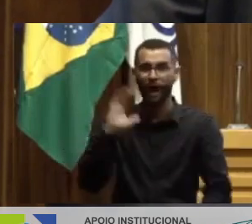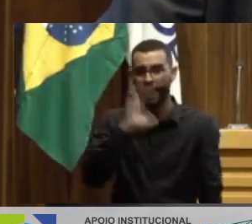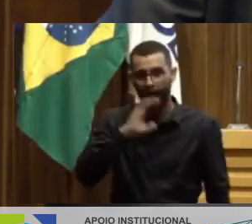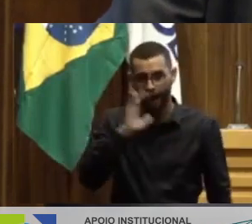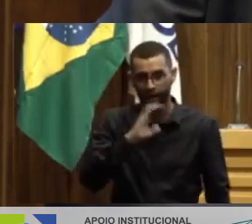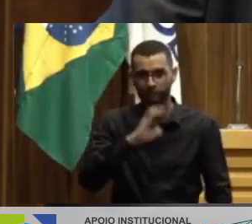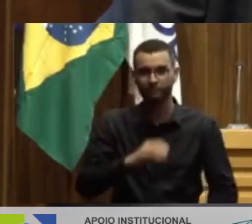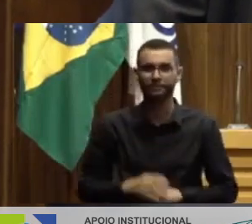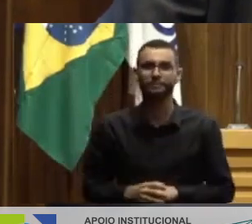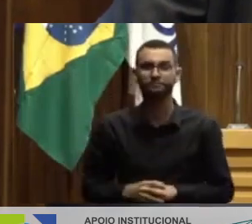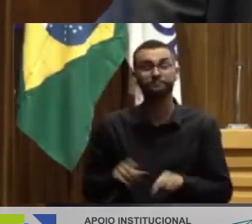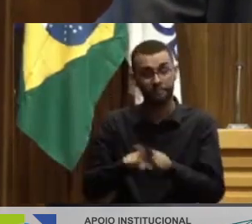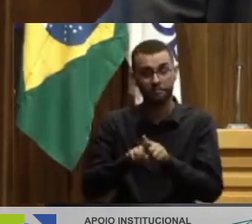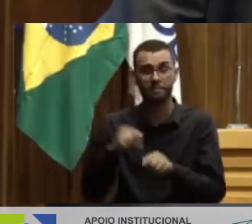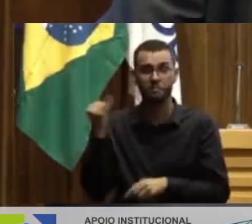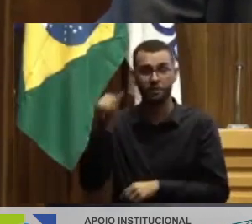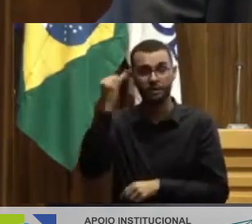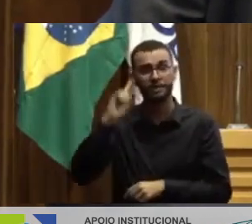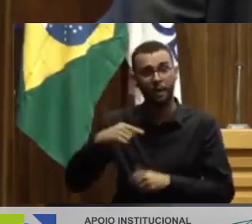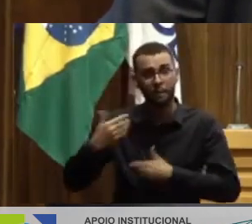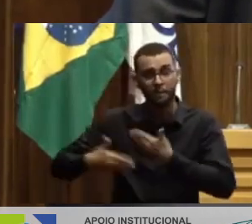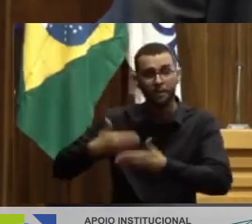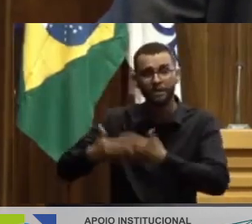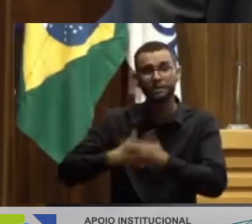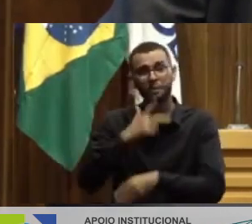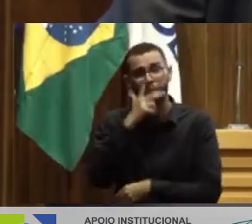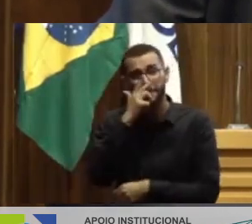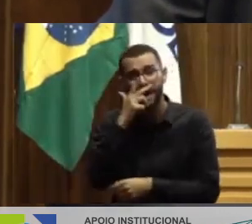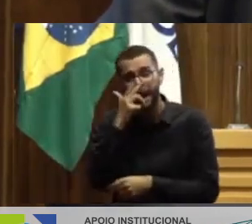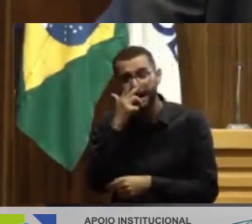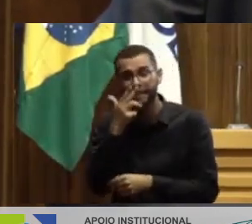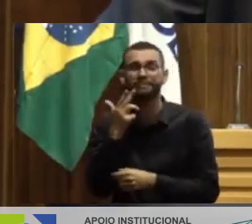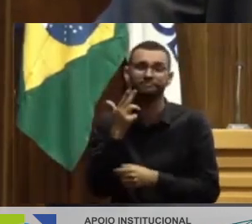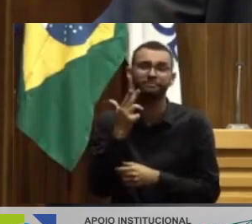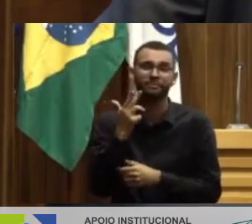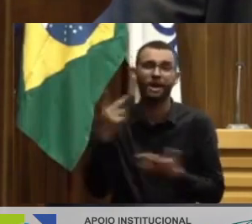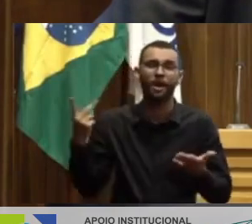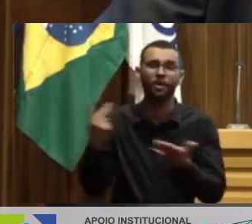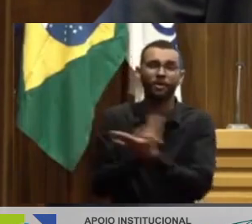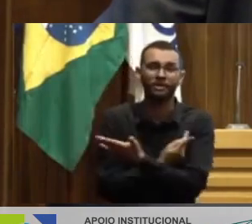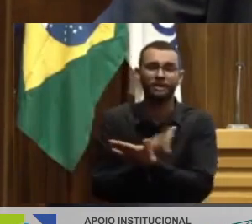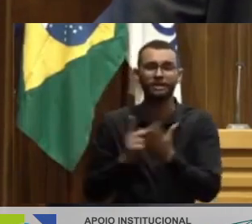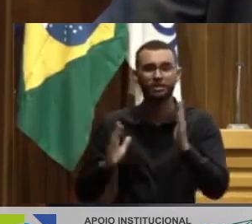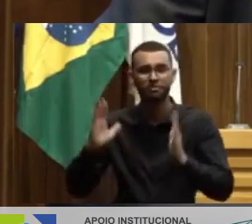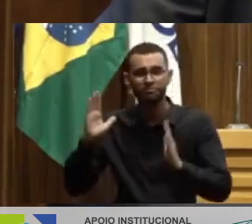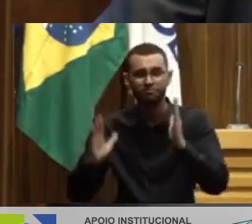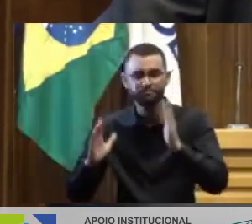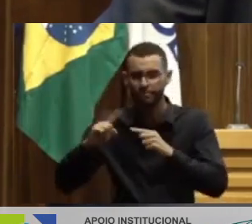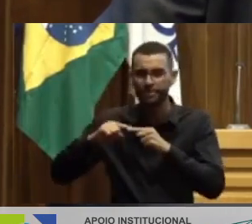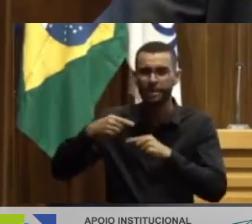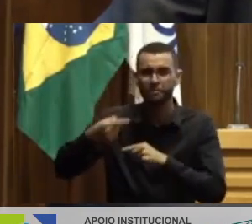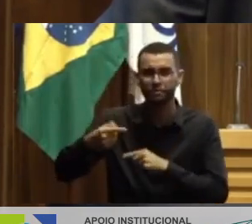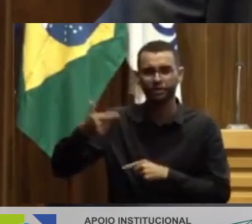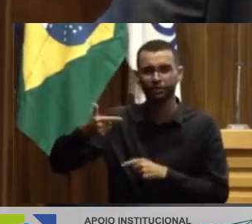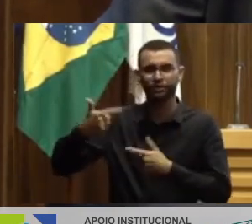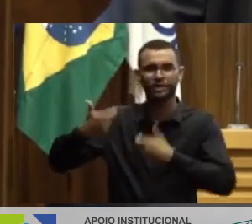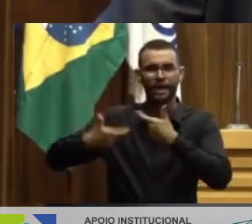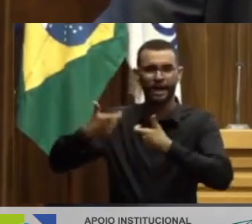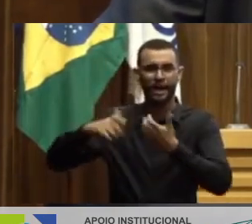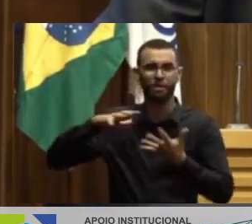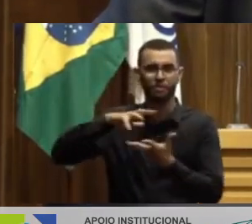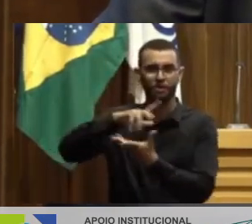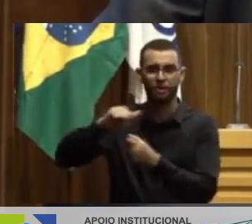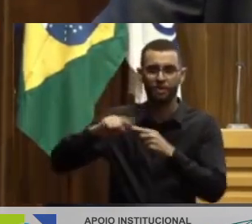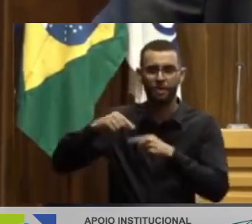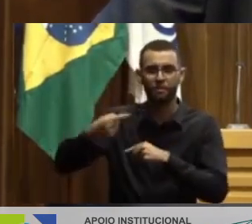um processo semelhante que a gente só tenha assistido ao que aconteceu ali no pós-Segunda Guerra Mundial com o Plano Marshall.